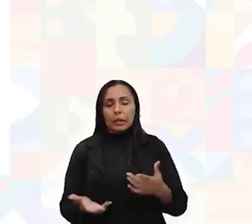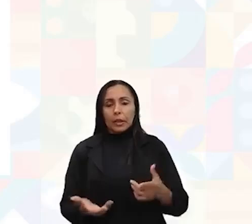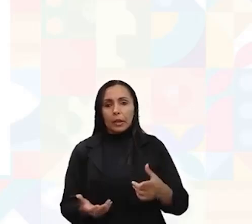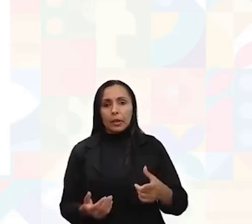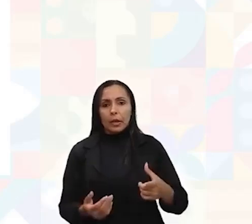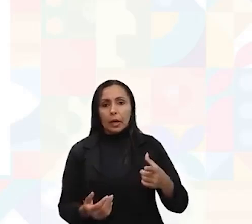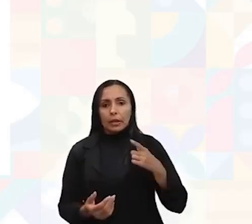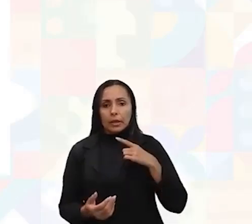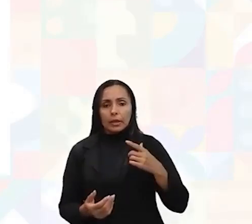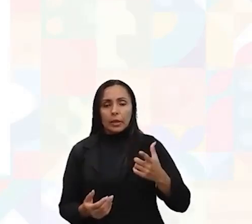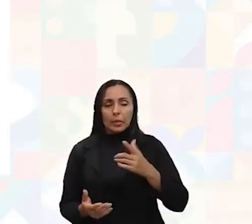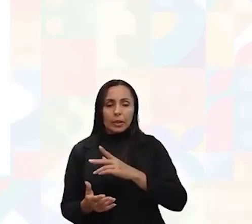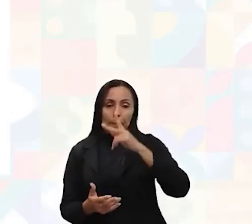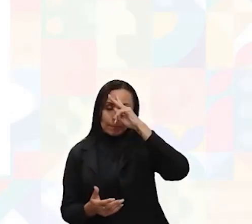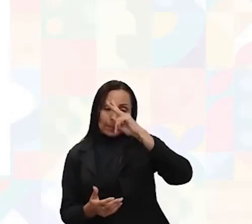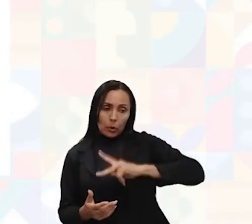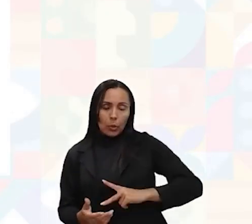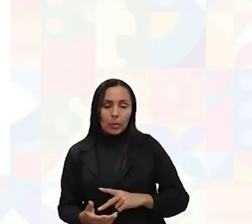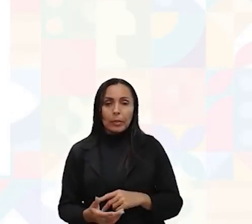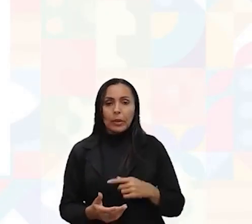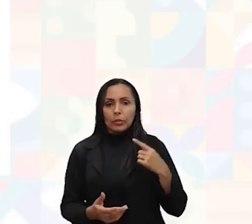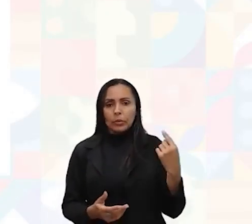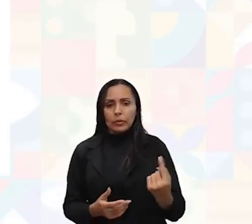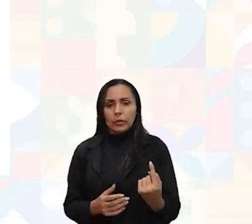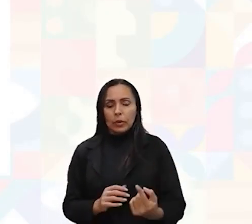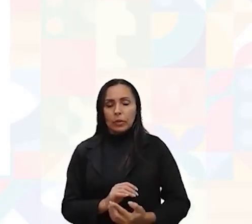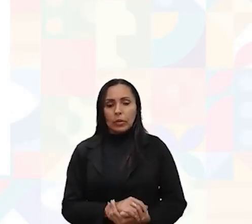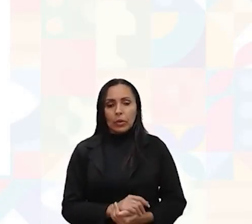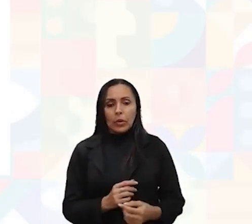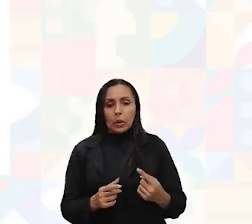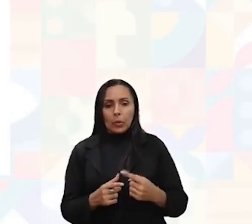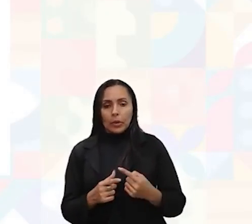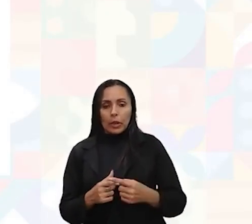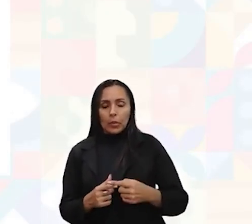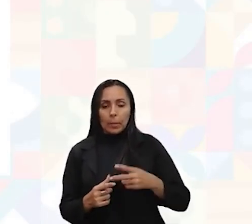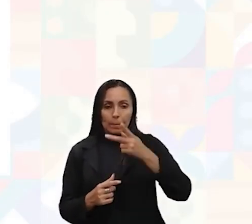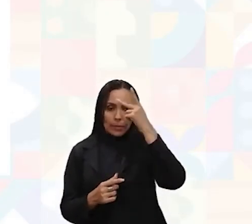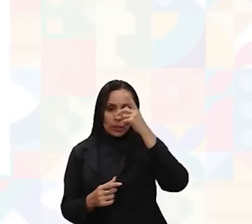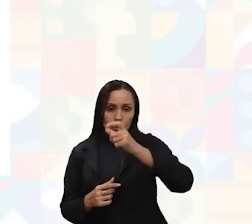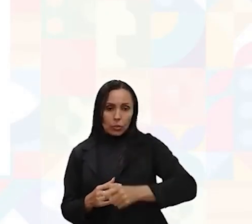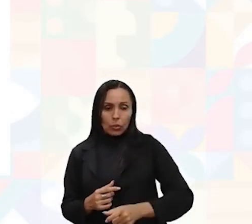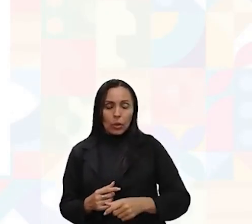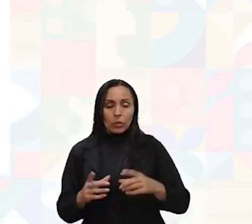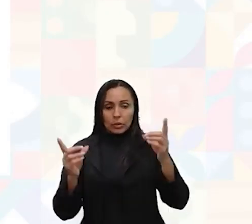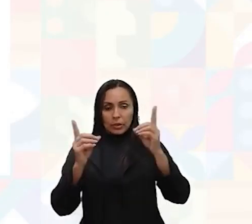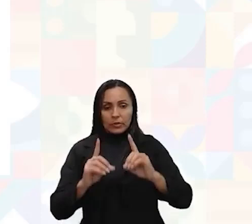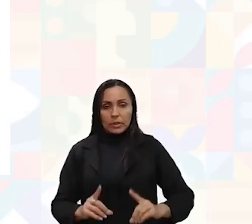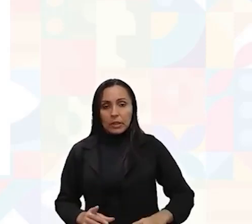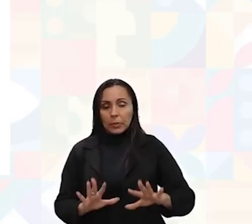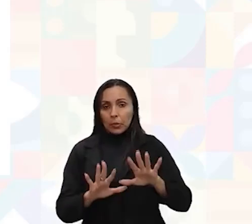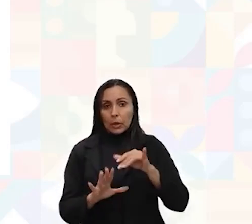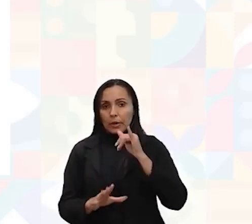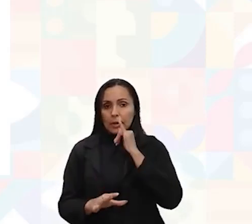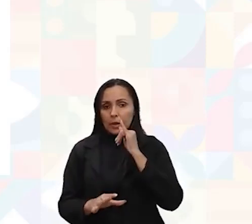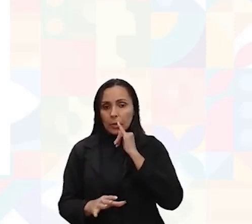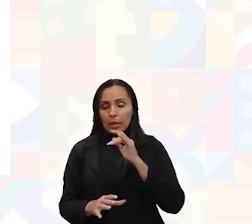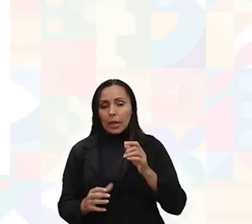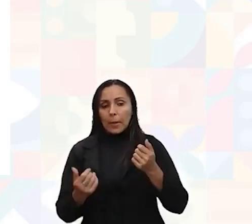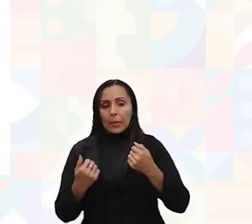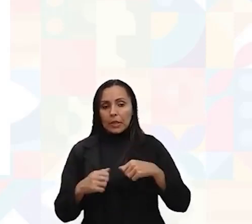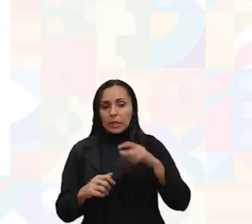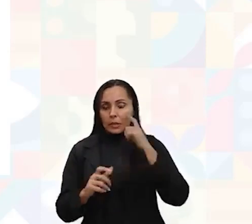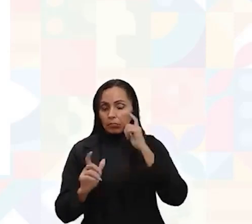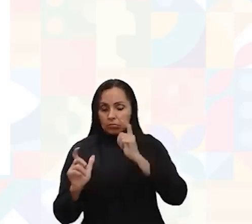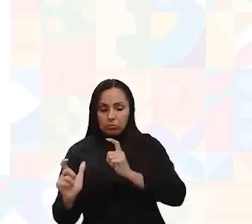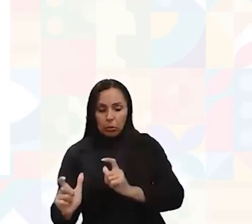ter a demanda pessoal dela, individual. Porque uma pessoa com uma deficiência física, por exemplo, ela vai precisar de um